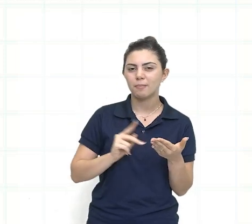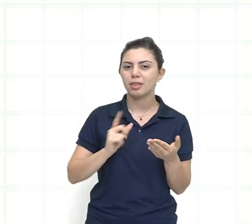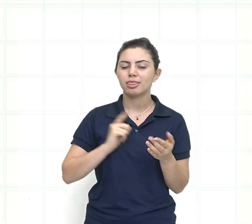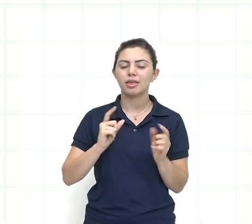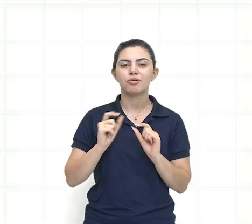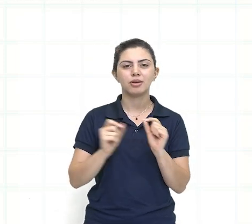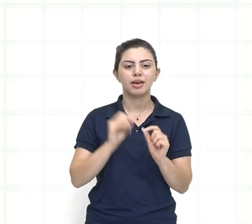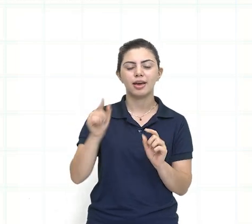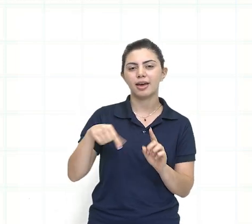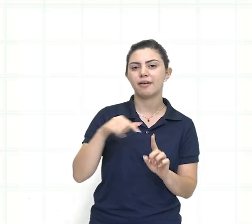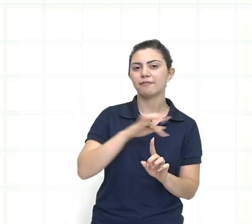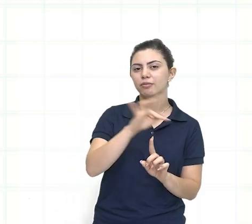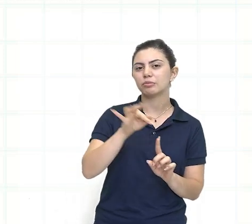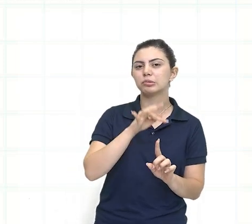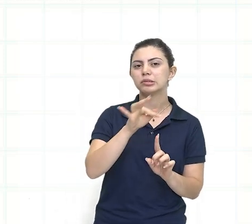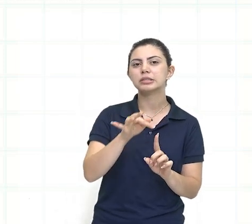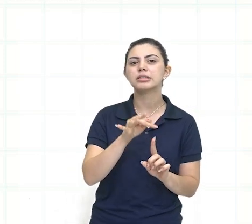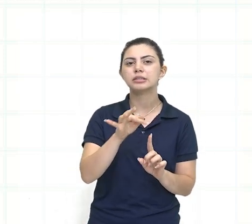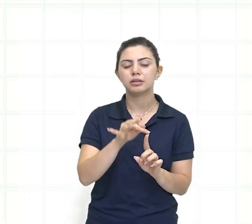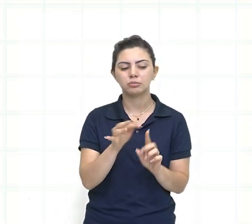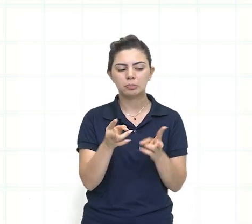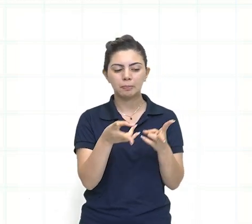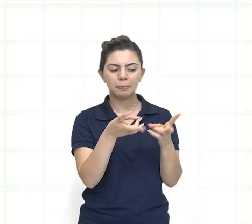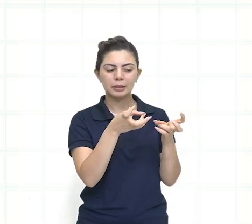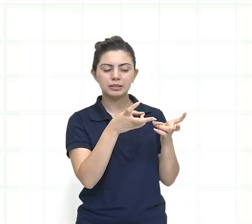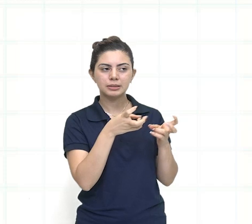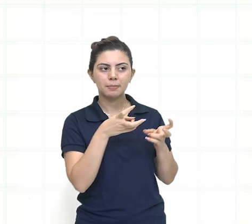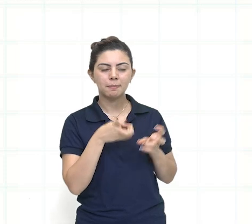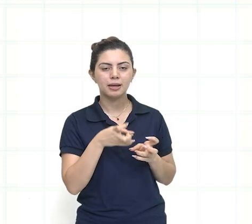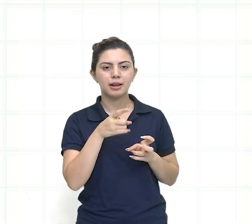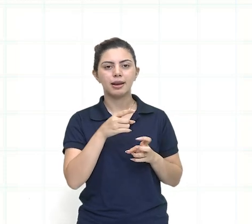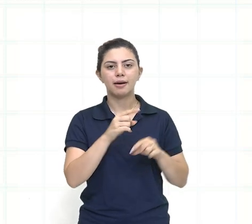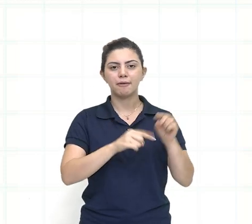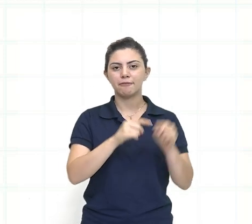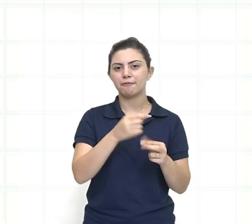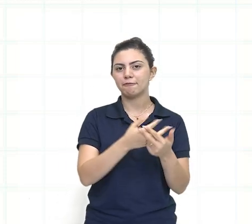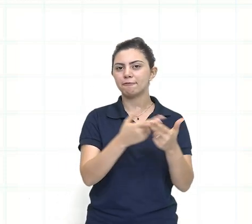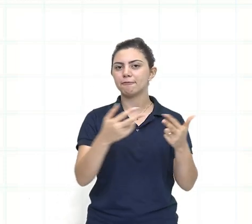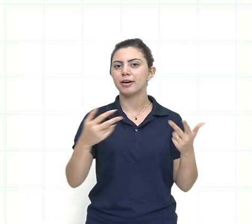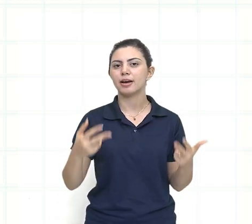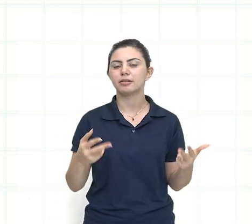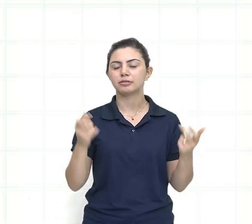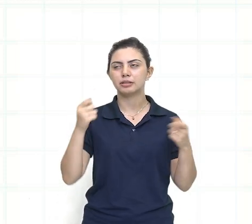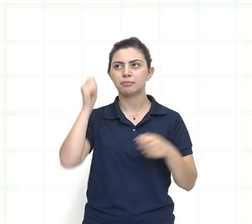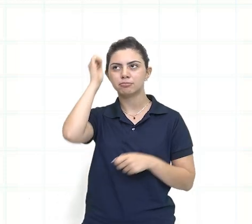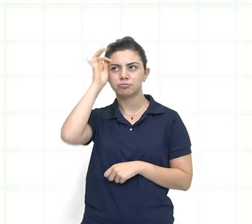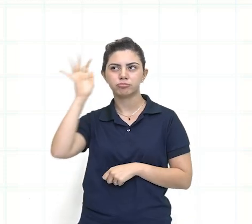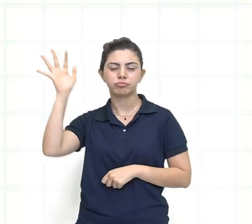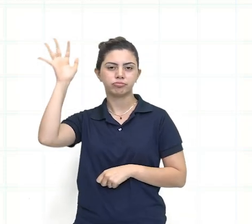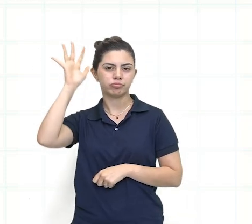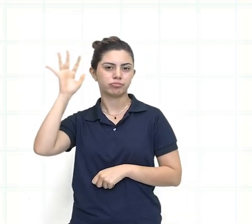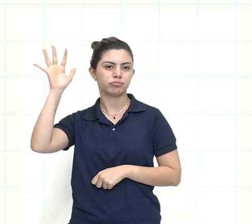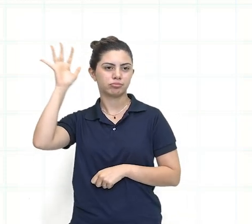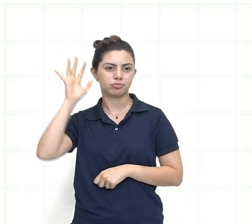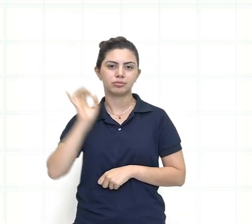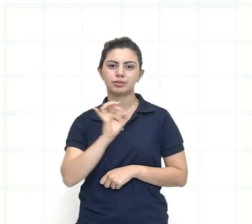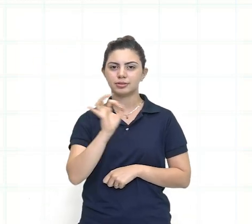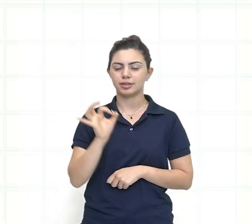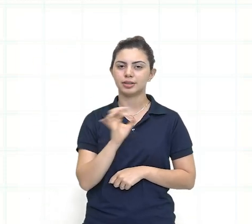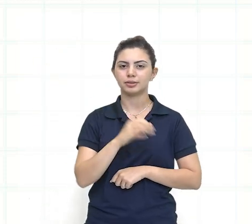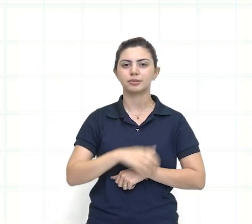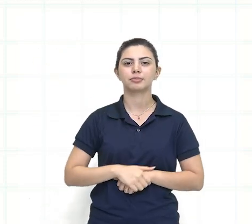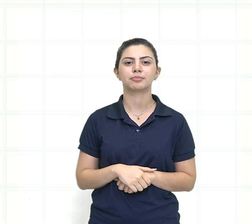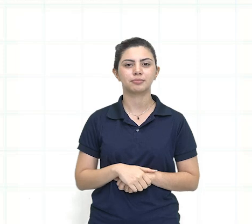também de fazer com que a gente comece a enxergar as coisas, fazer uma imagem mental daquilo que está sendo descrito, daquilo que está